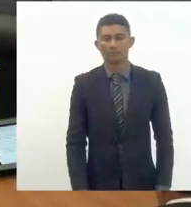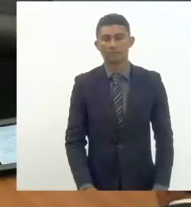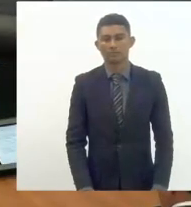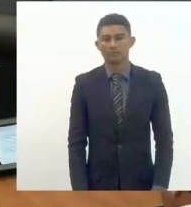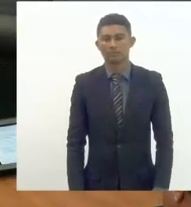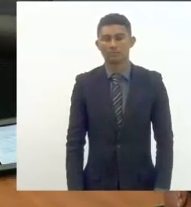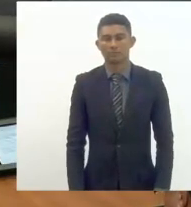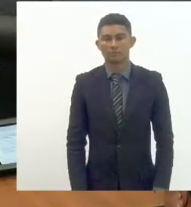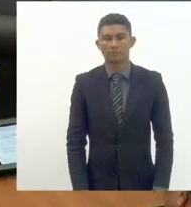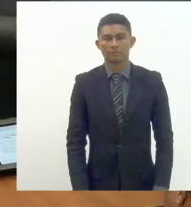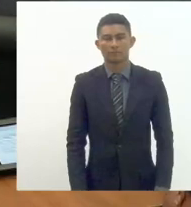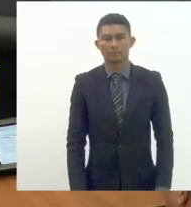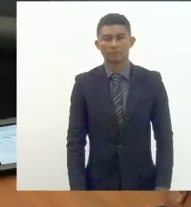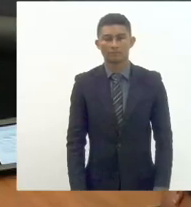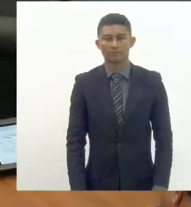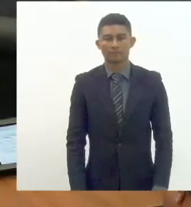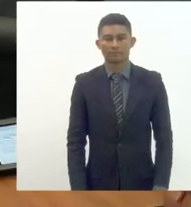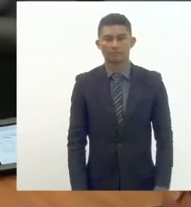Deputado Rodrigo Amorim.